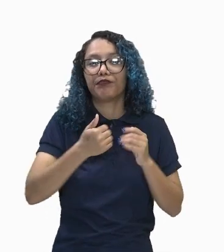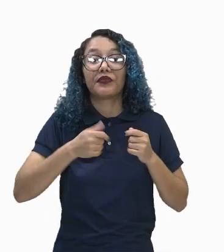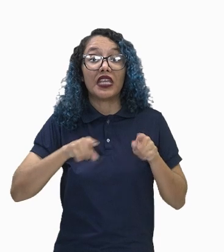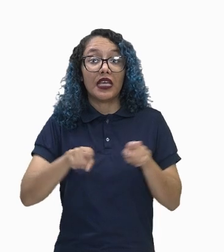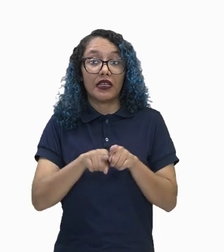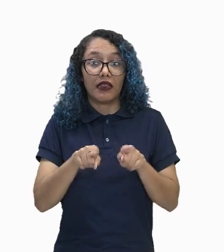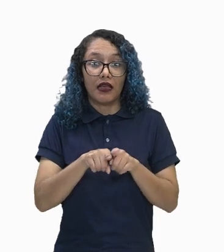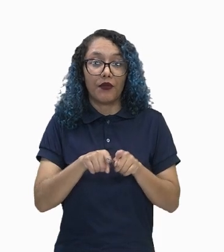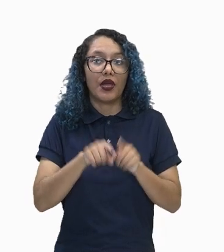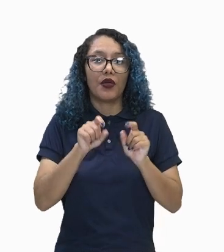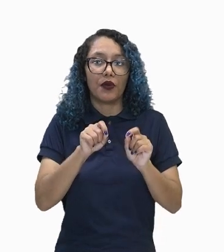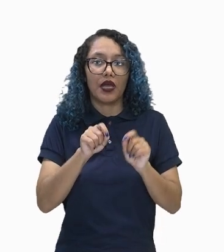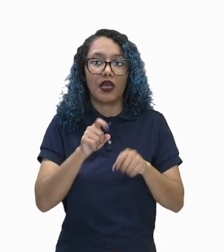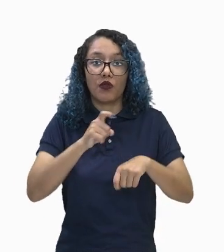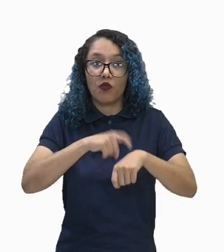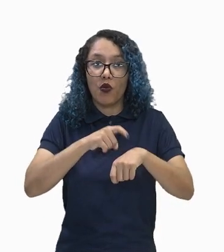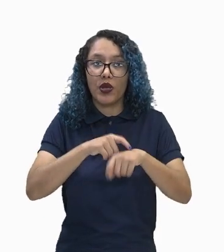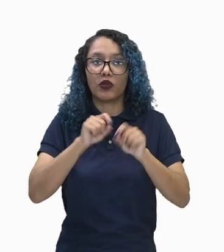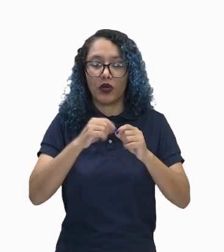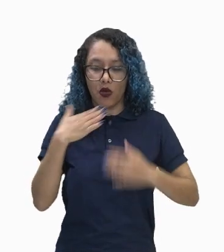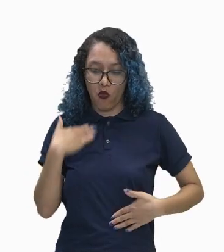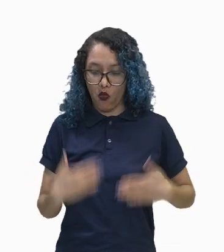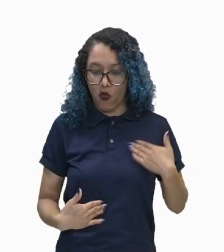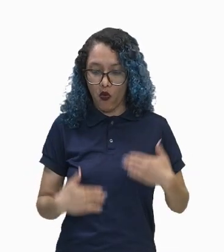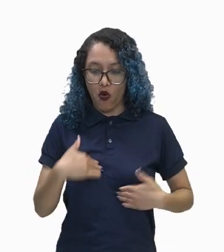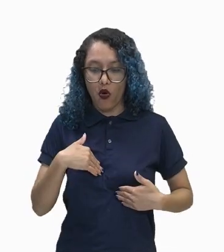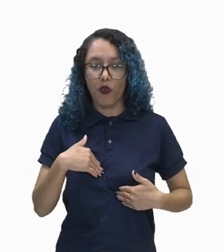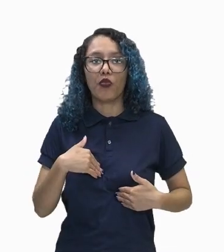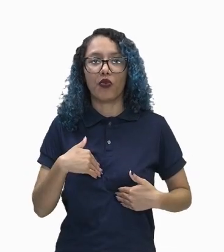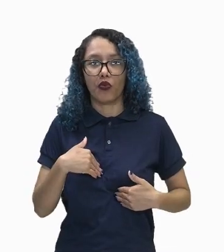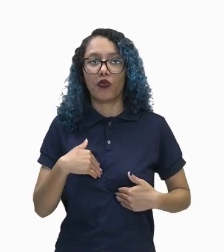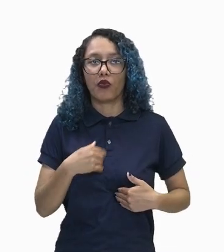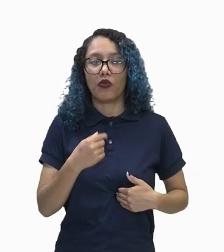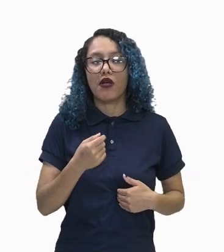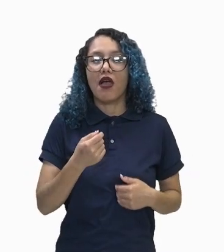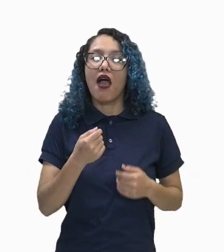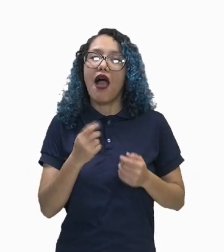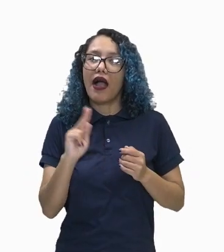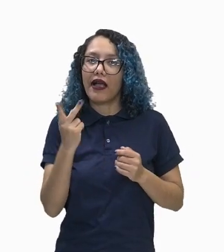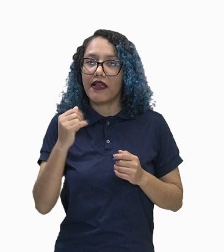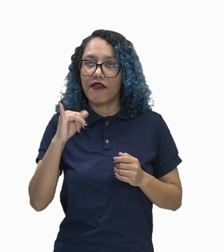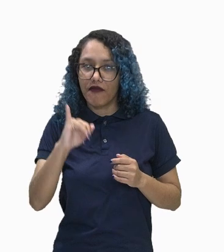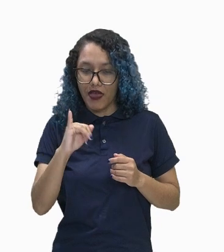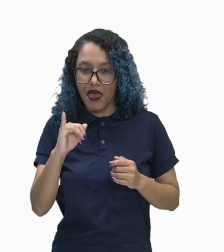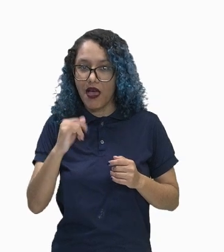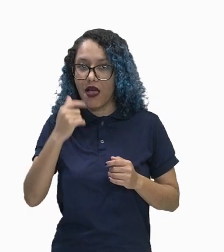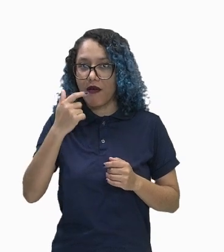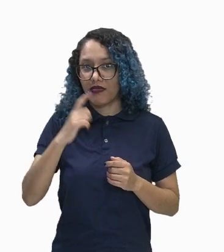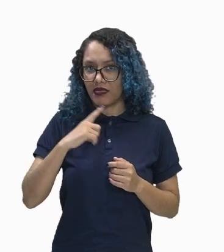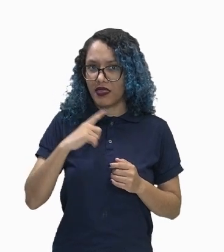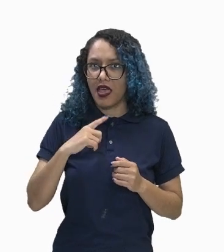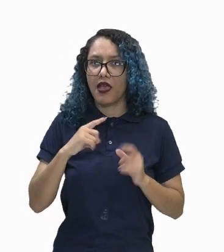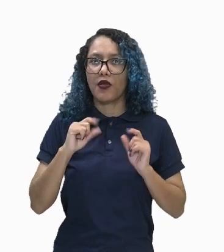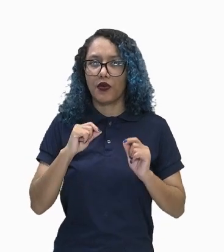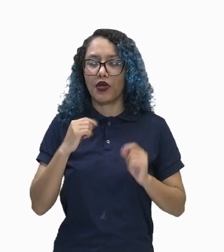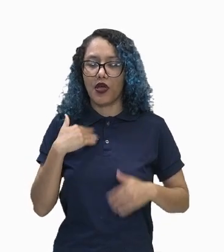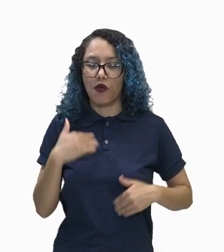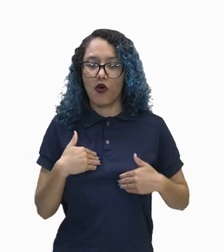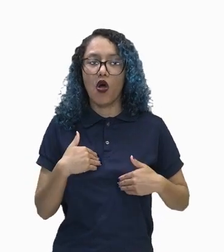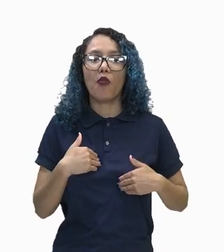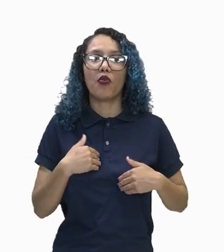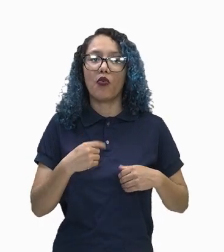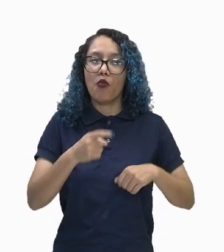o organismo se adaptar à pessoa soropositiva, ela vai passar por uma fase de